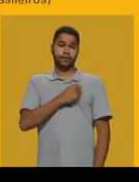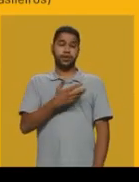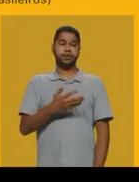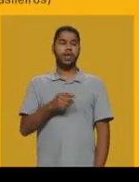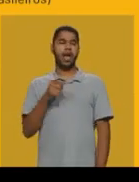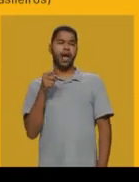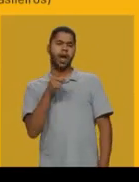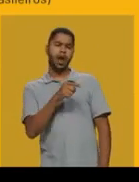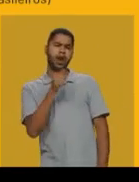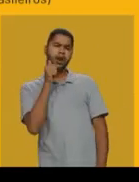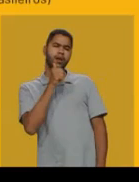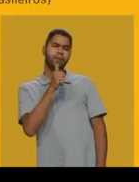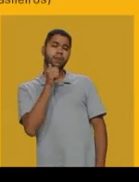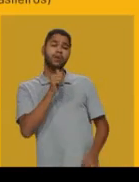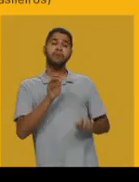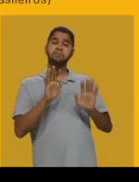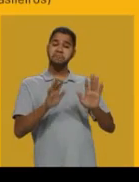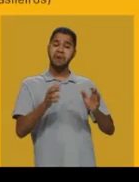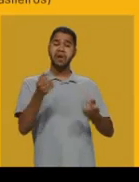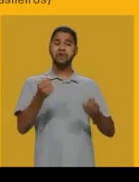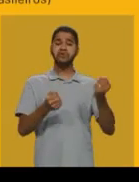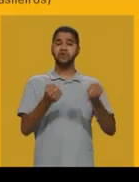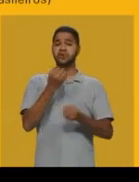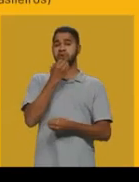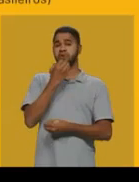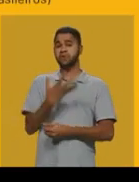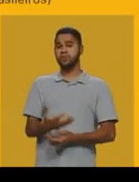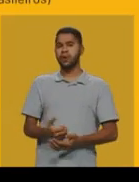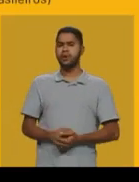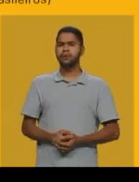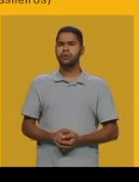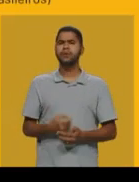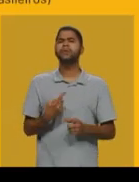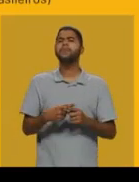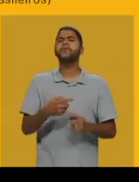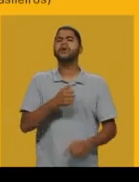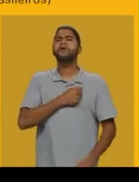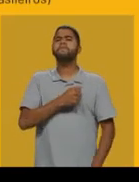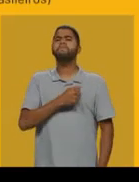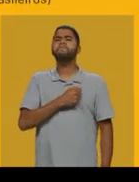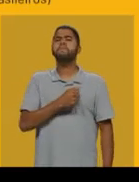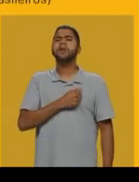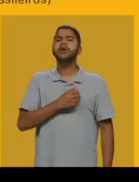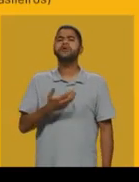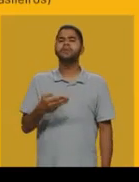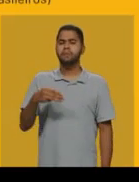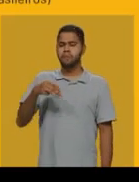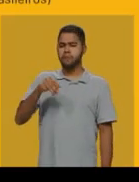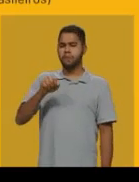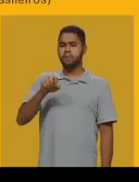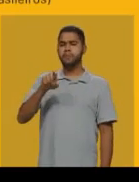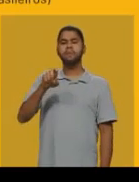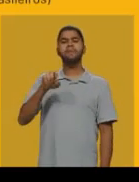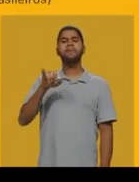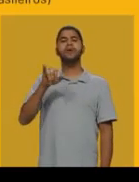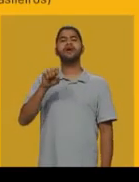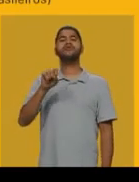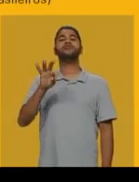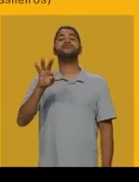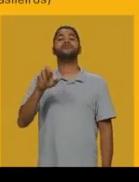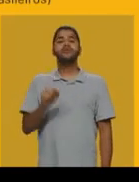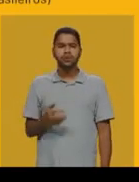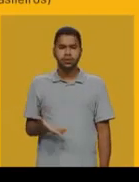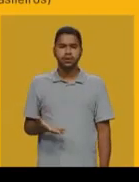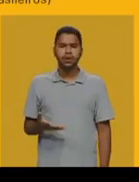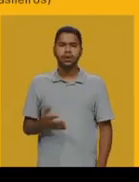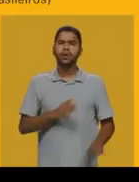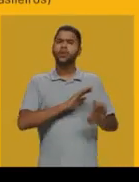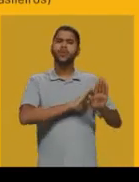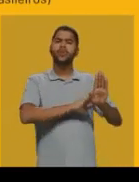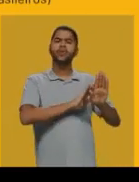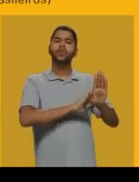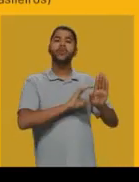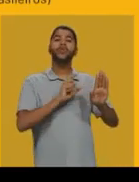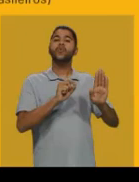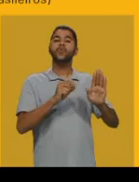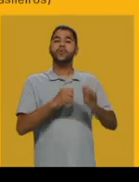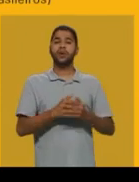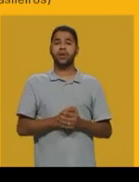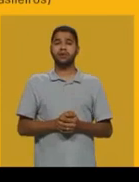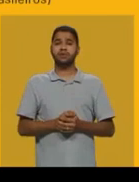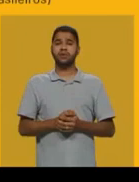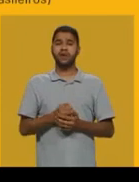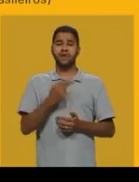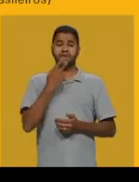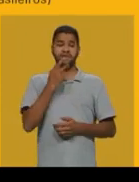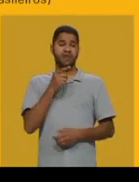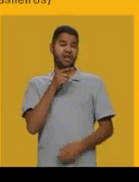mulher, mas dirige bem. Por que ela é machista? Porque aqui, o que está pressuposto? Olha só, pressuposto aqui,